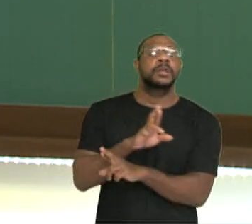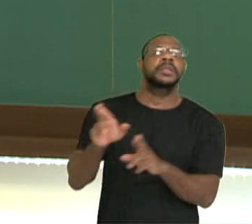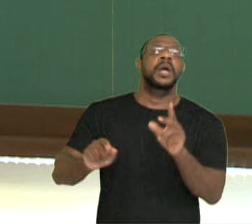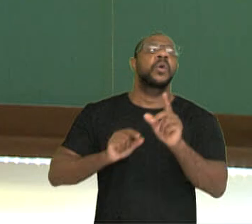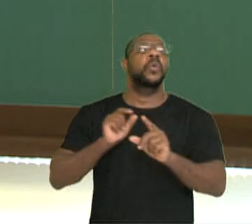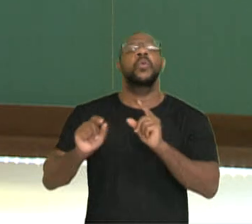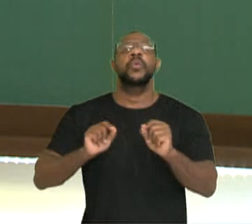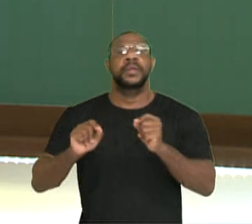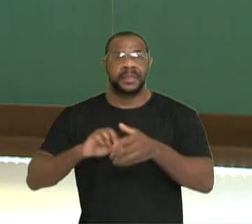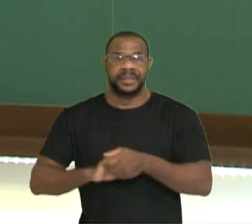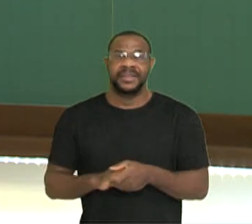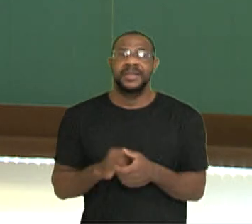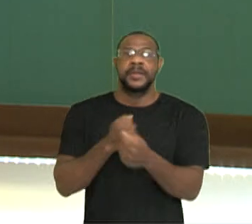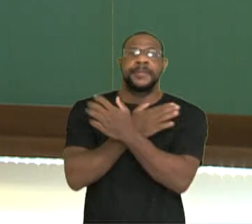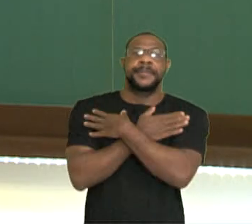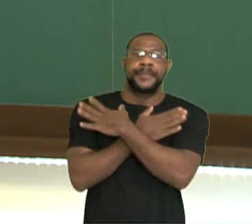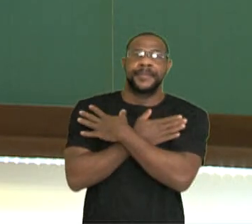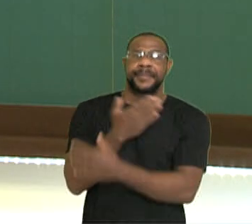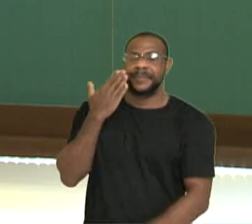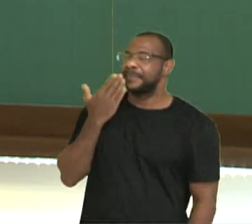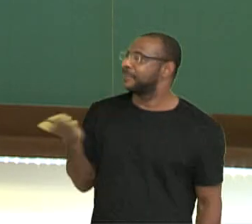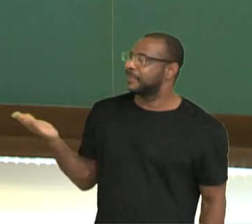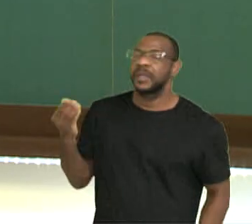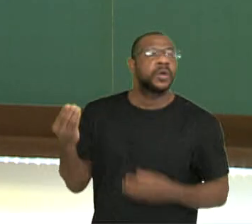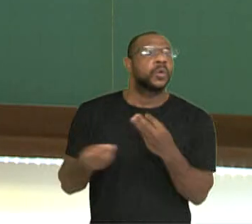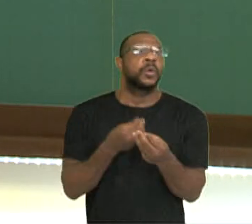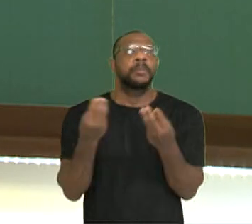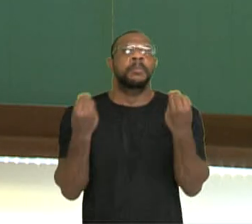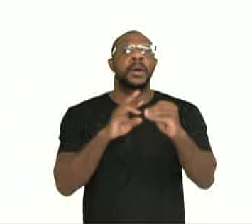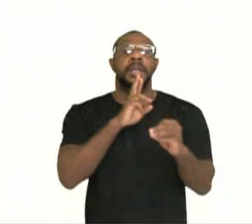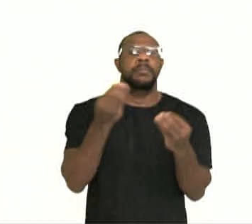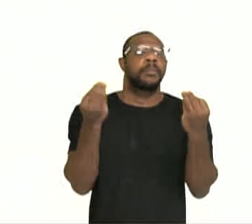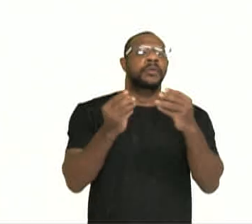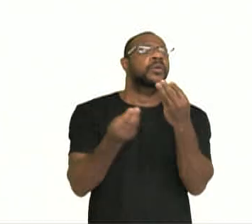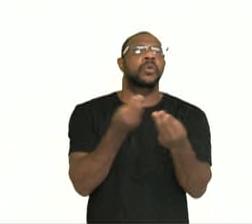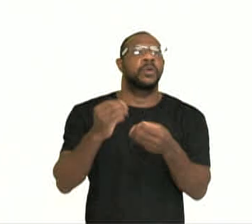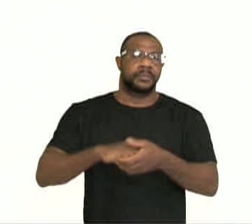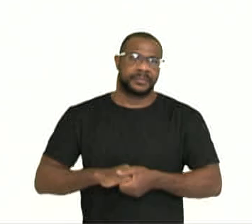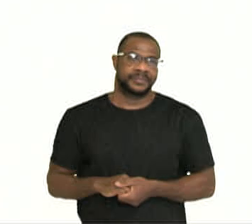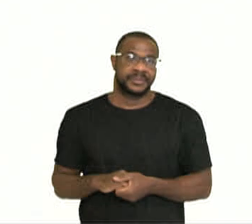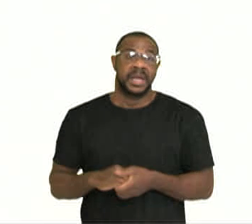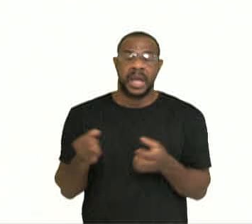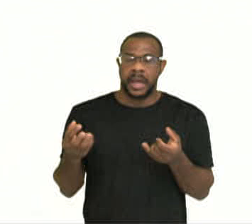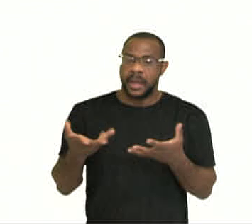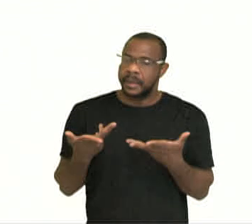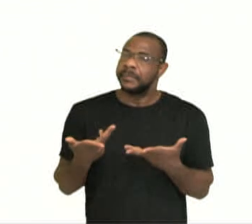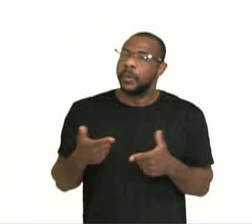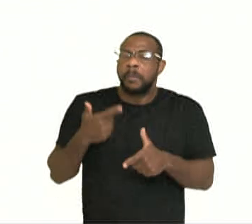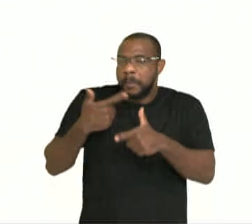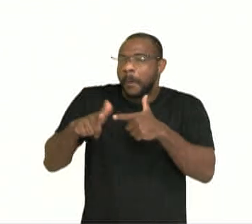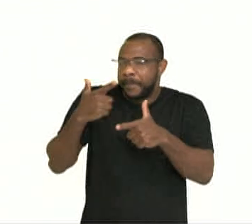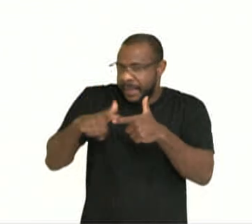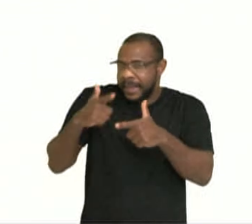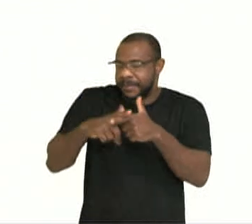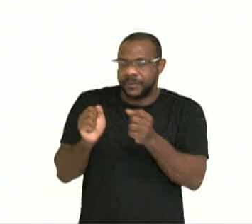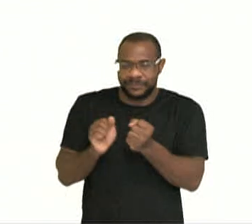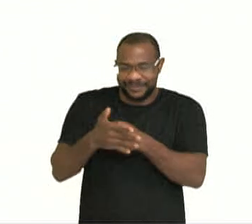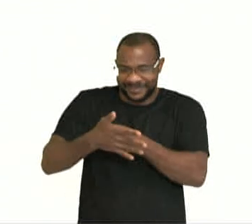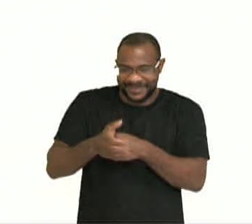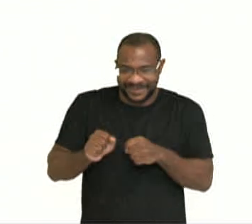com a questão do desemprego. Como poderíamos colocar nossa resposta ali? Uma das heranças deixadas, né, aí